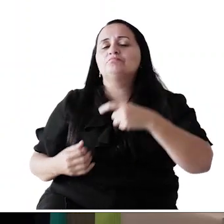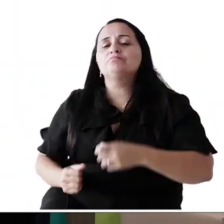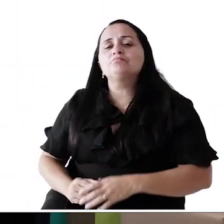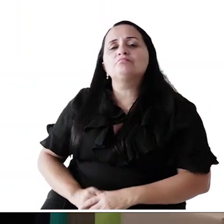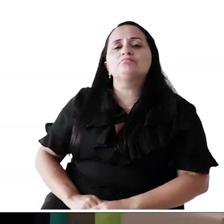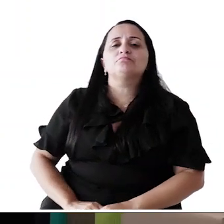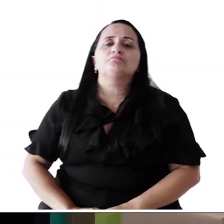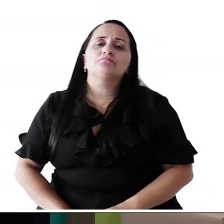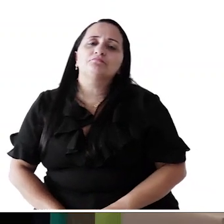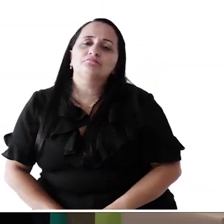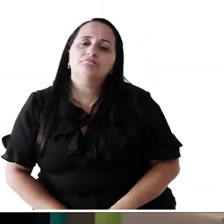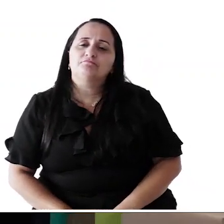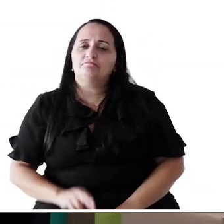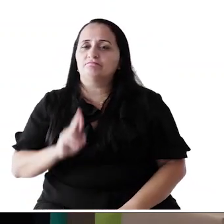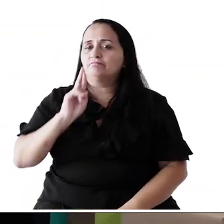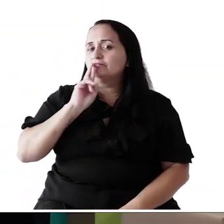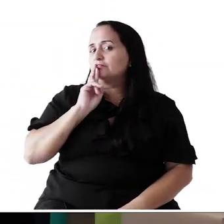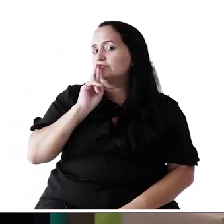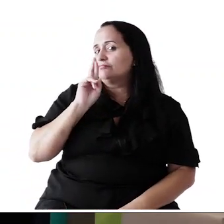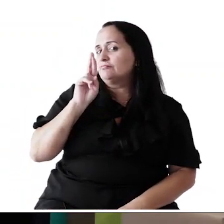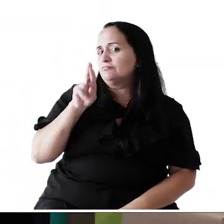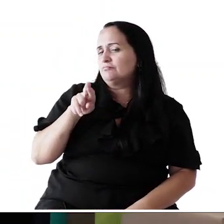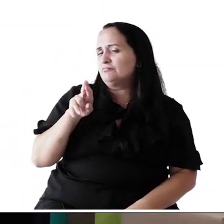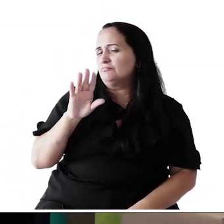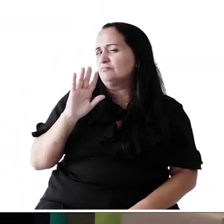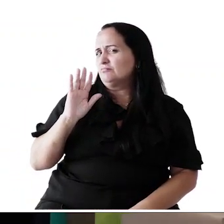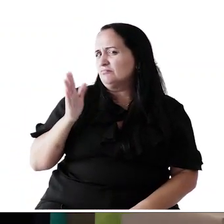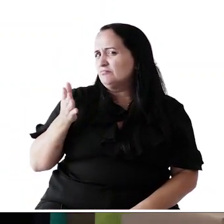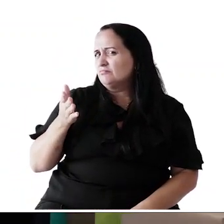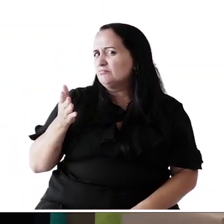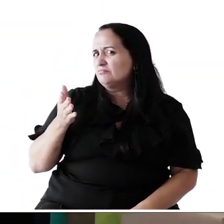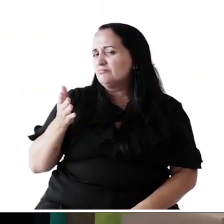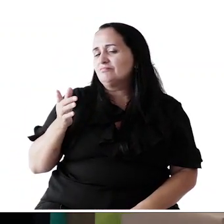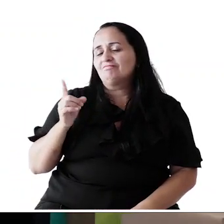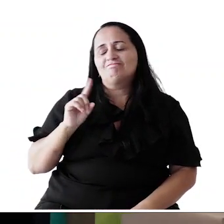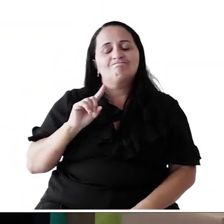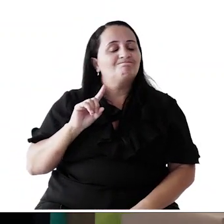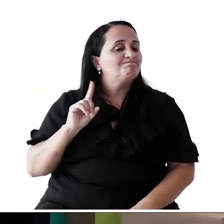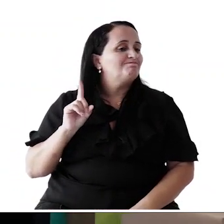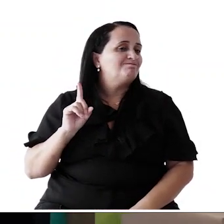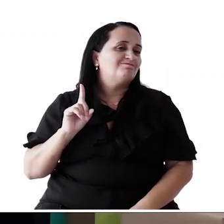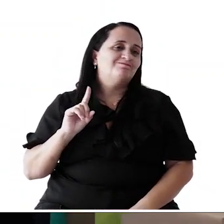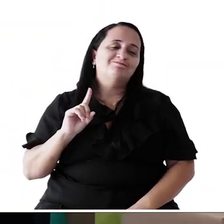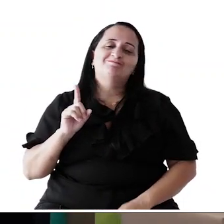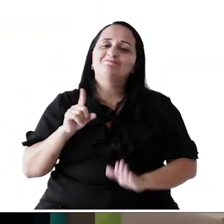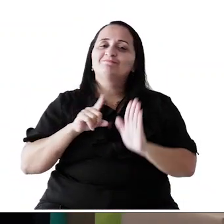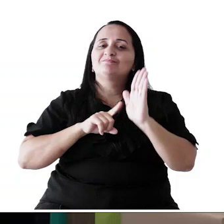24. Encontramos a resposta. Já? Não.